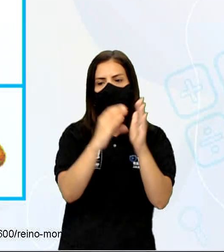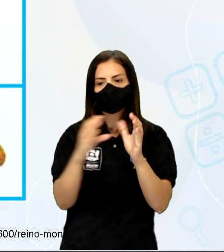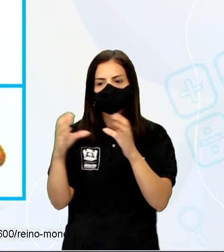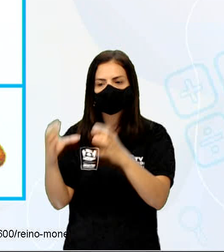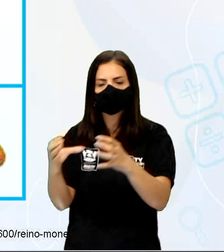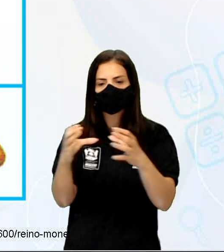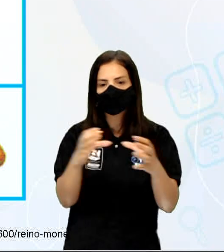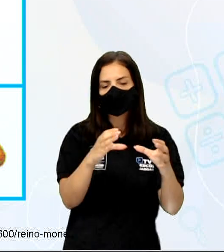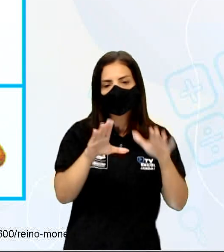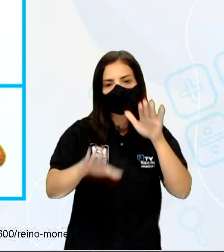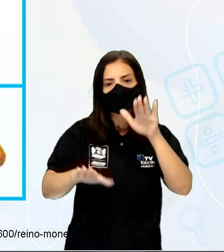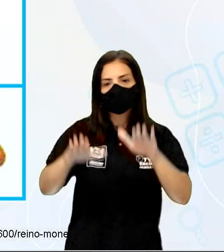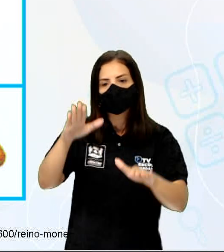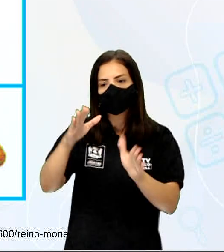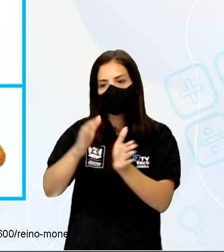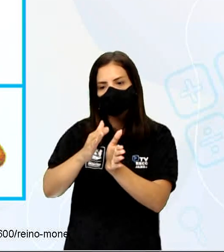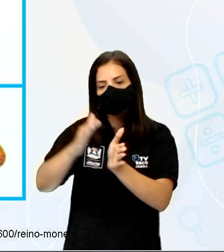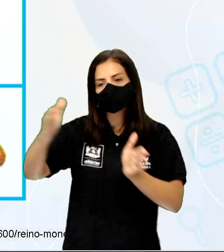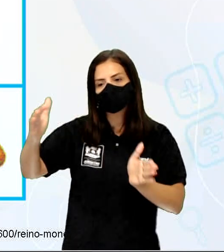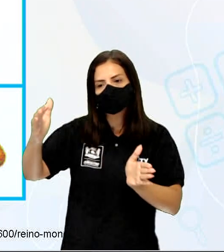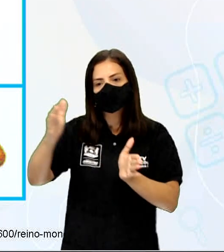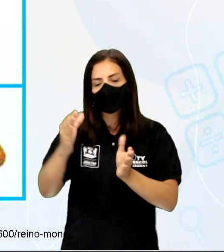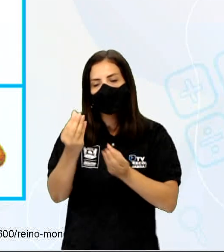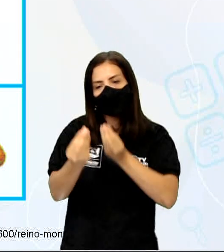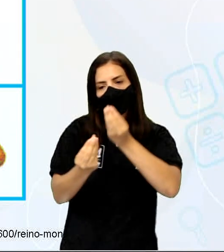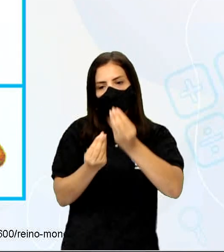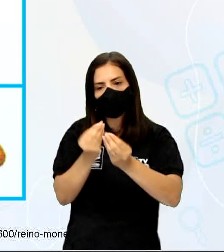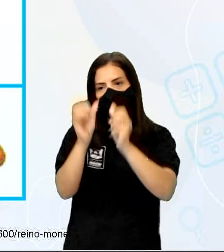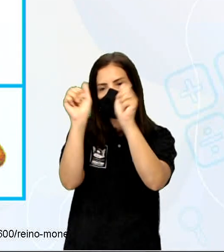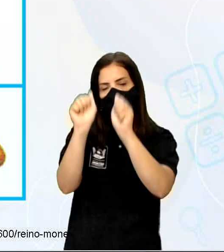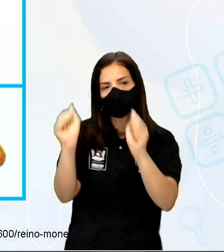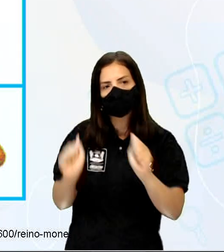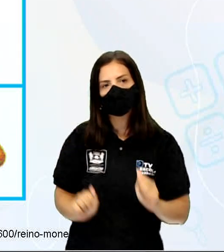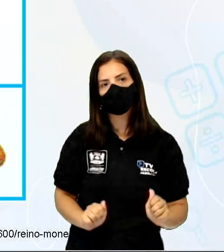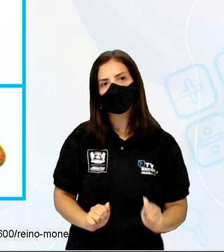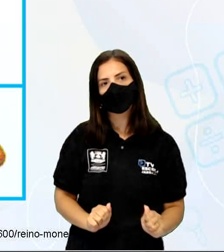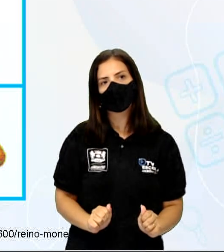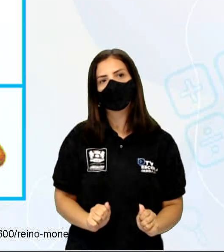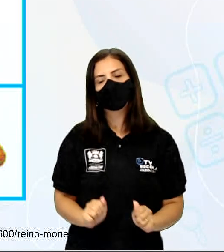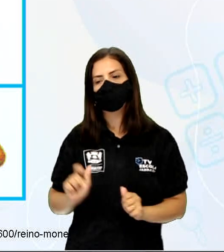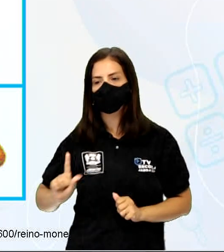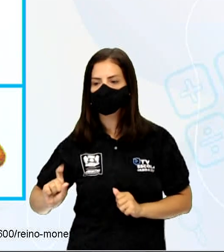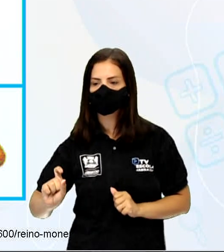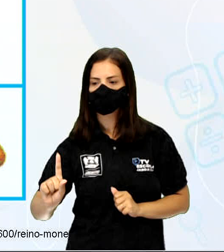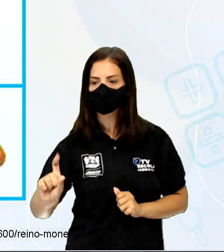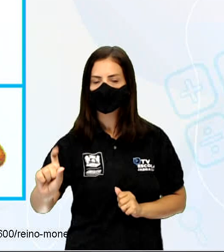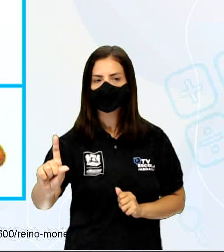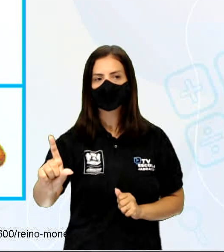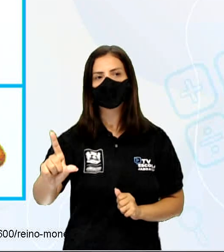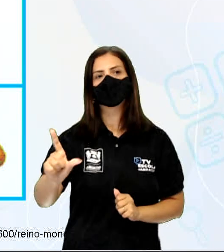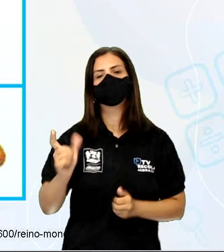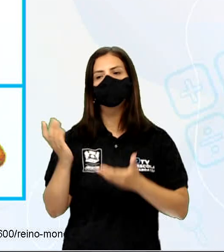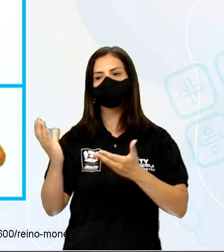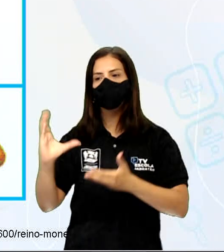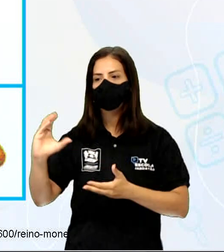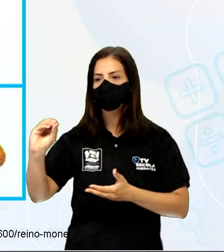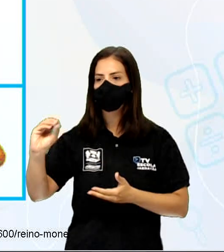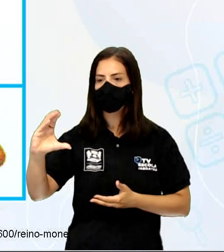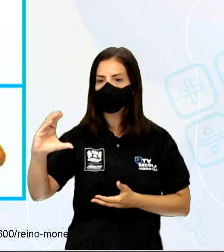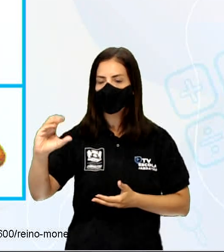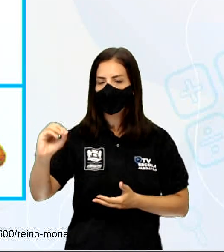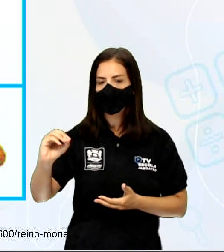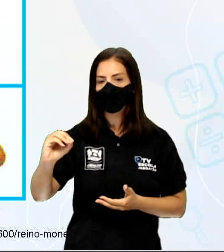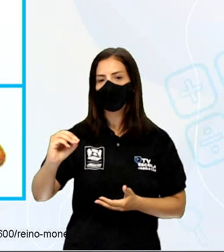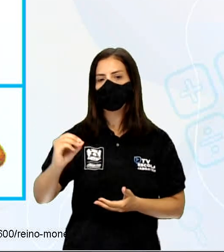As bactérias, por exemplo, elas podem ser classificadas em cocos, que são bactérias em formato de esfera, bacilos, que